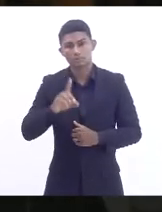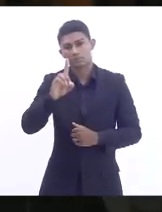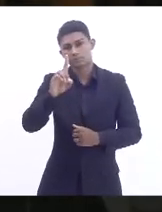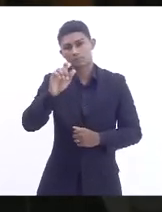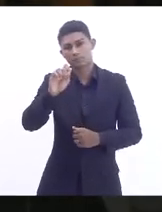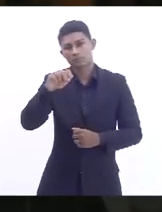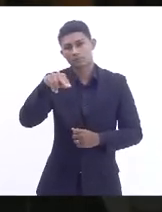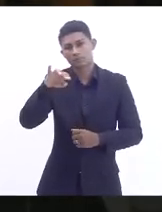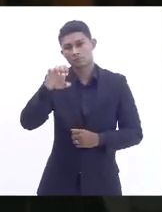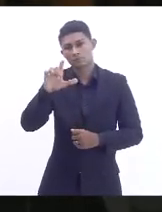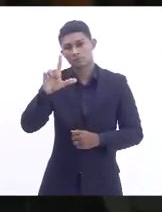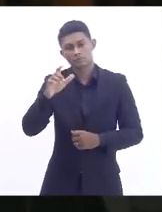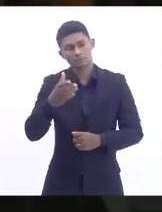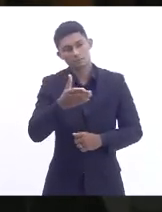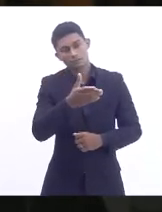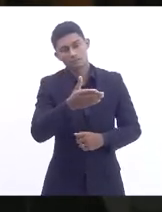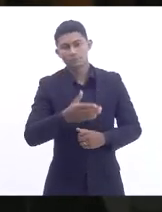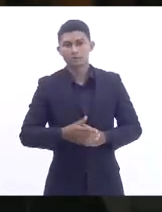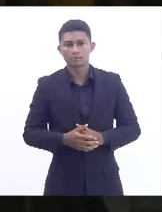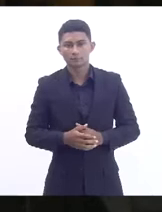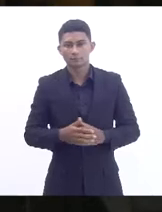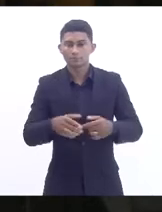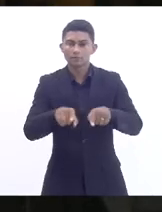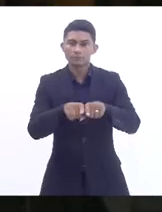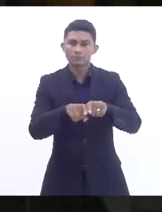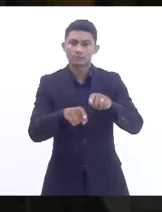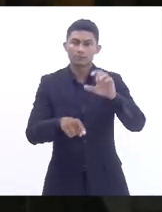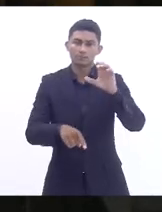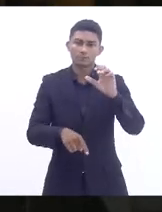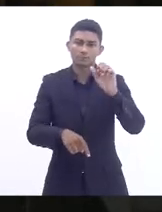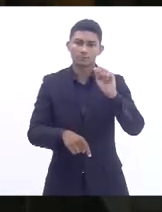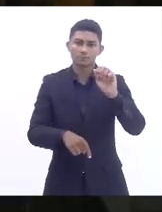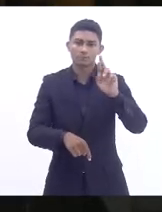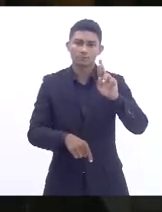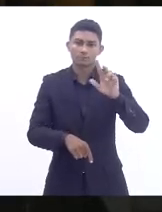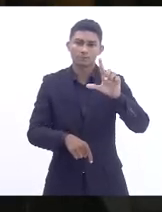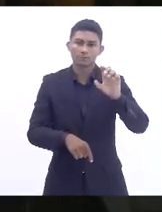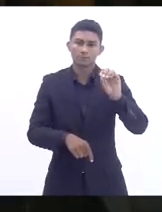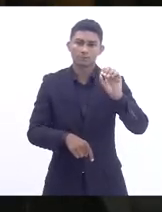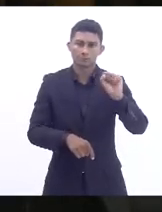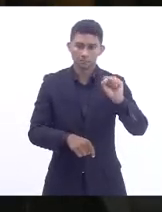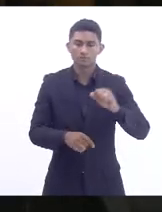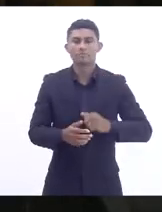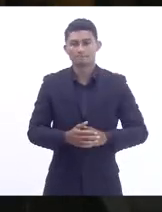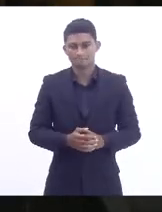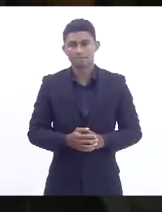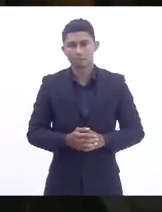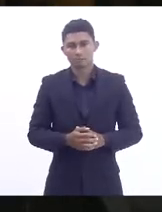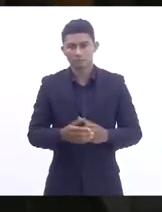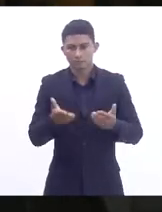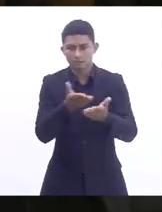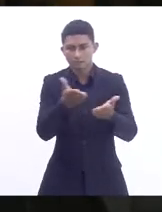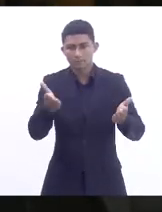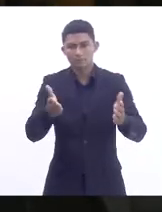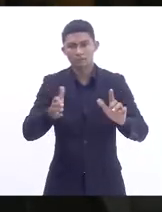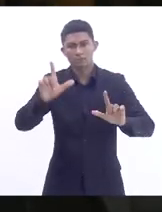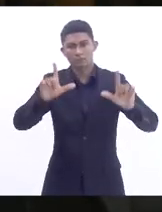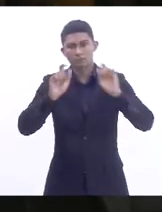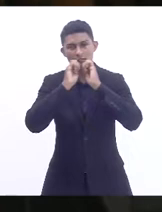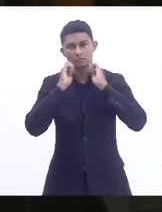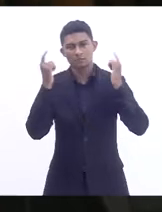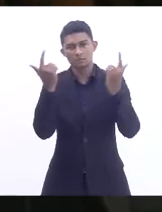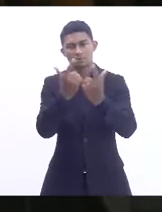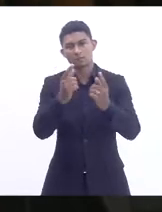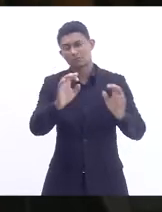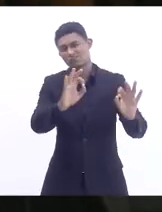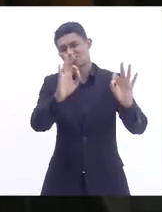Librelon e Carlos Augusto, senhoras e senhores telespectadores